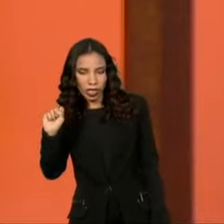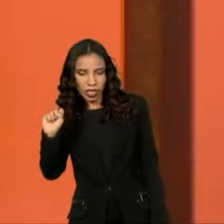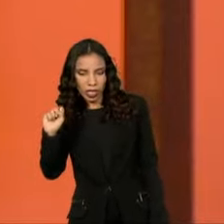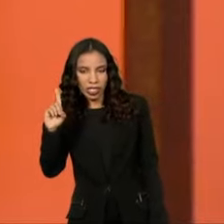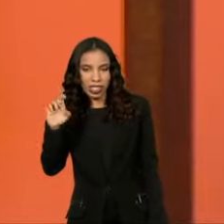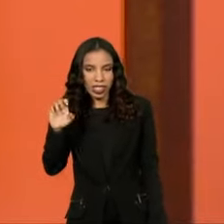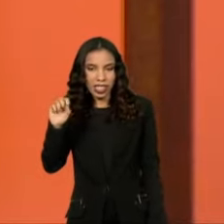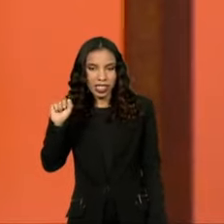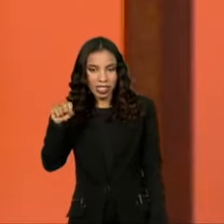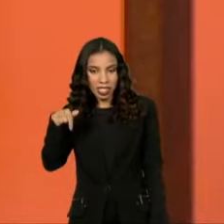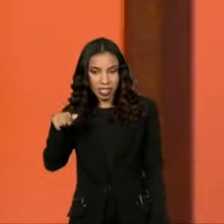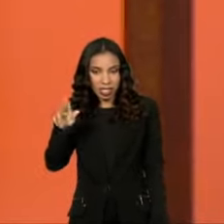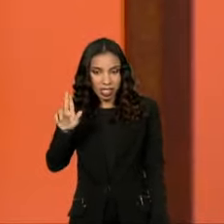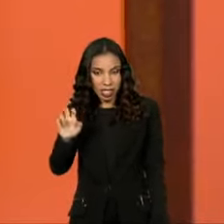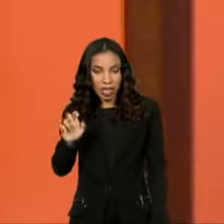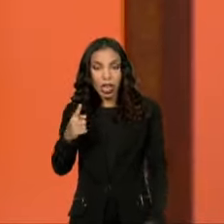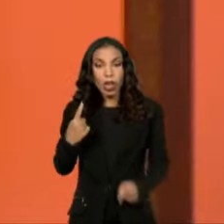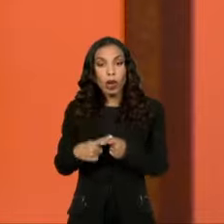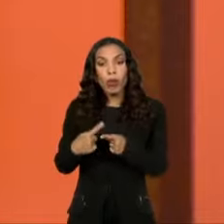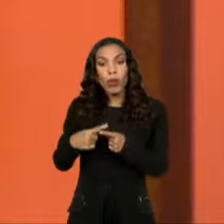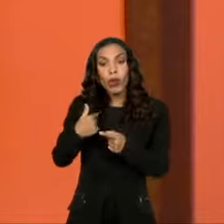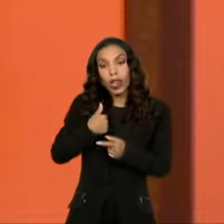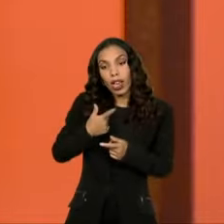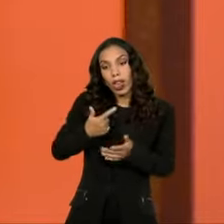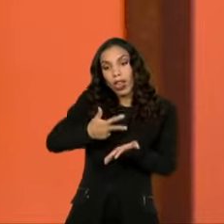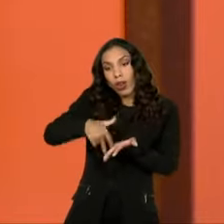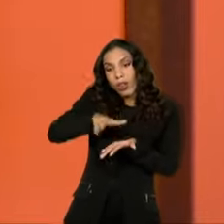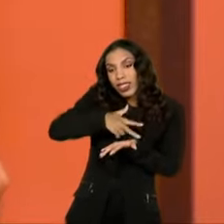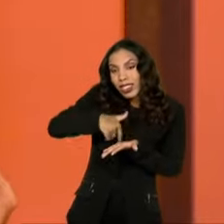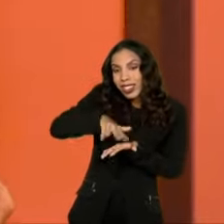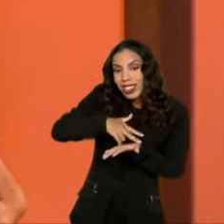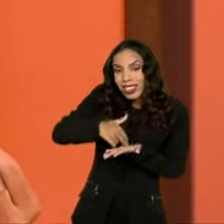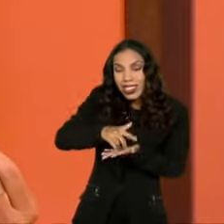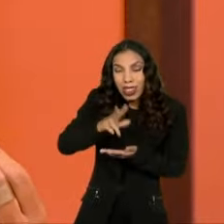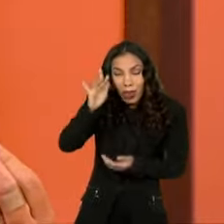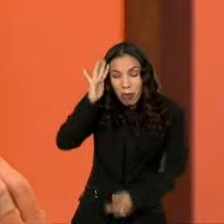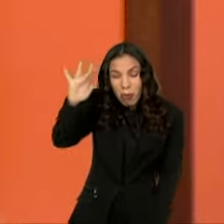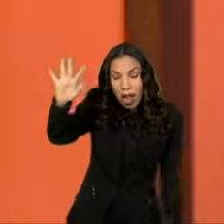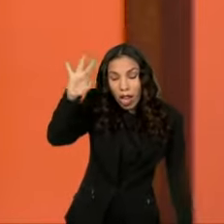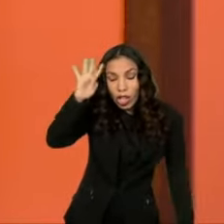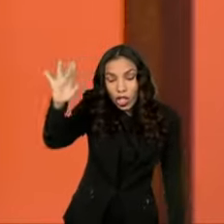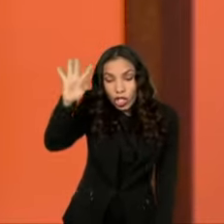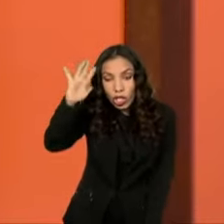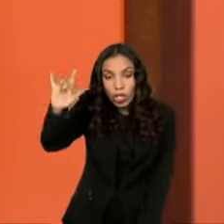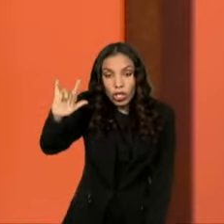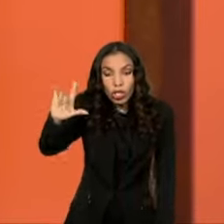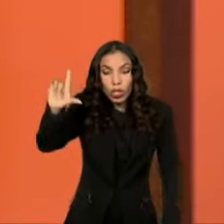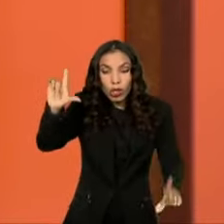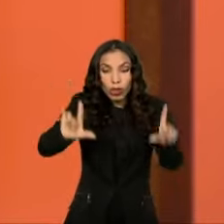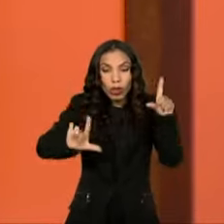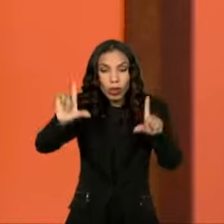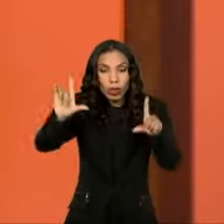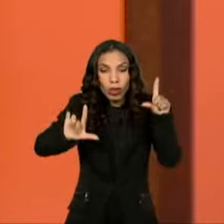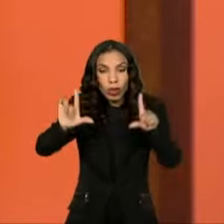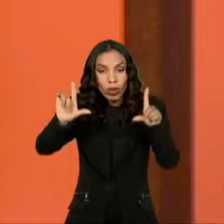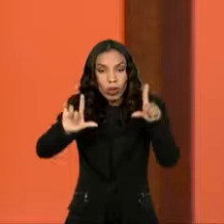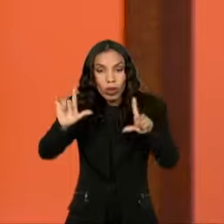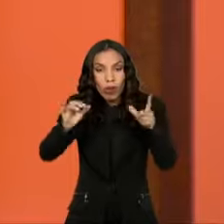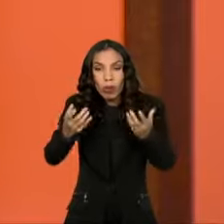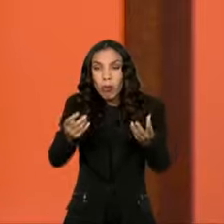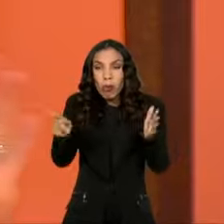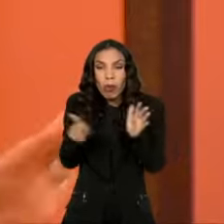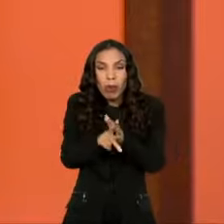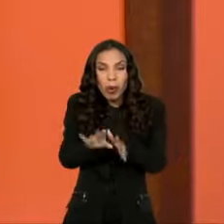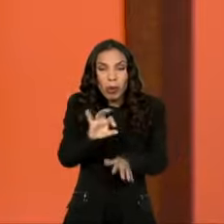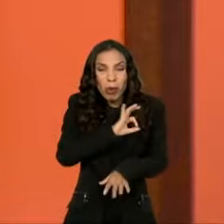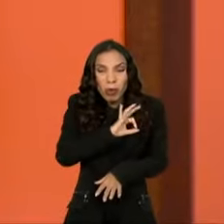sangue, do Saura, exatamente. Porque eu fazia dança, mas você imagina num programa que era policialesco um pouco e eu tentar...